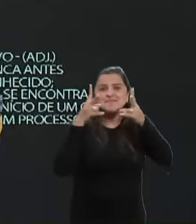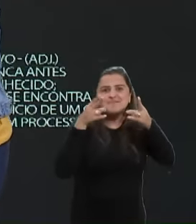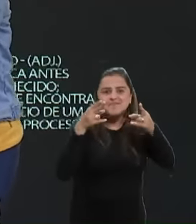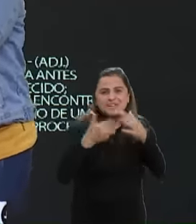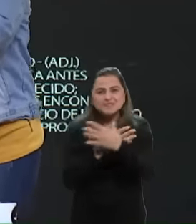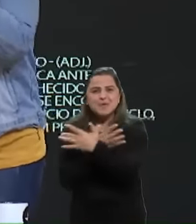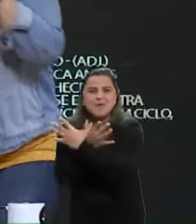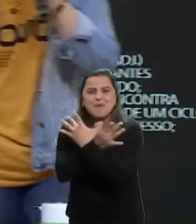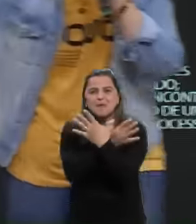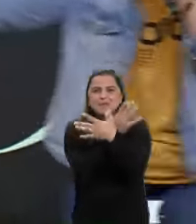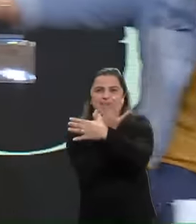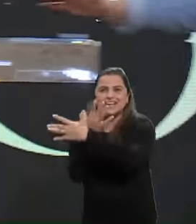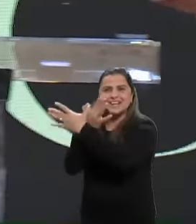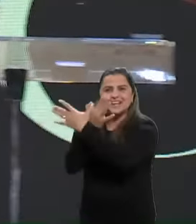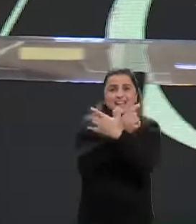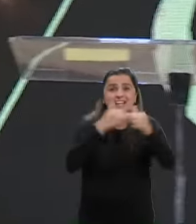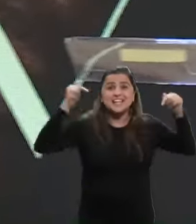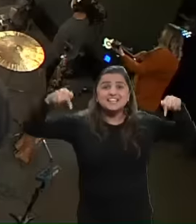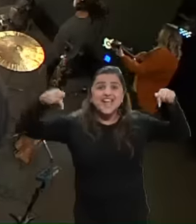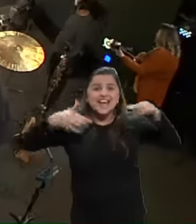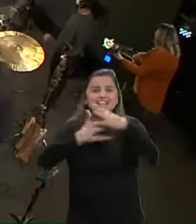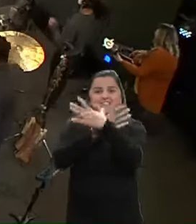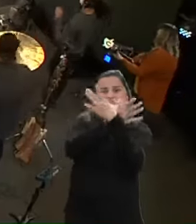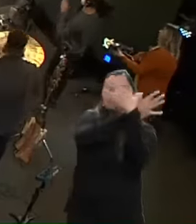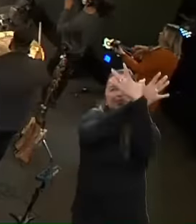bombinha está voando por aqui.